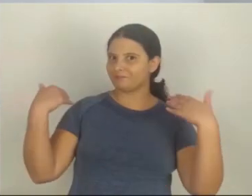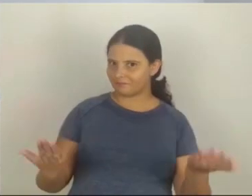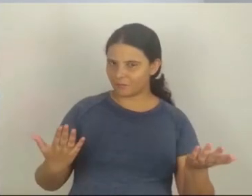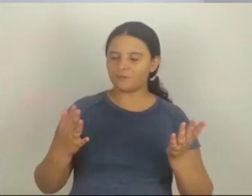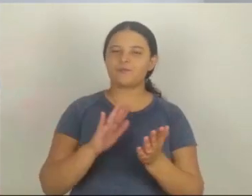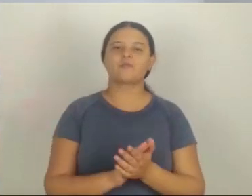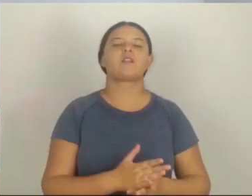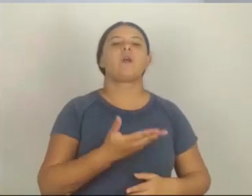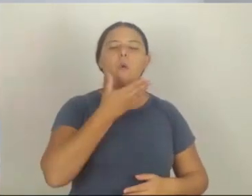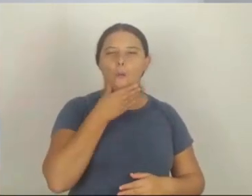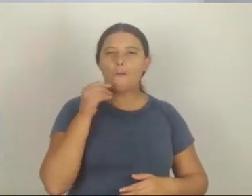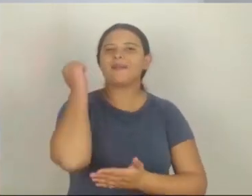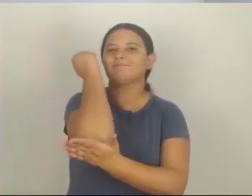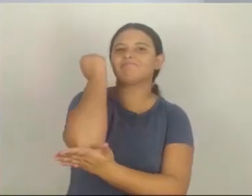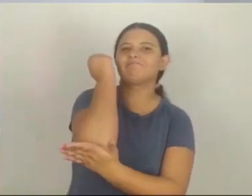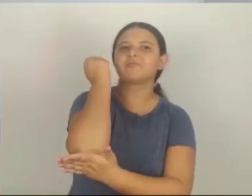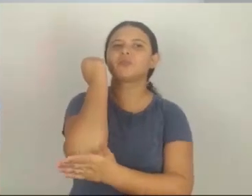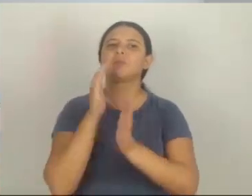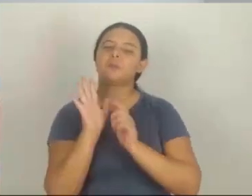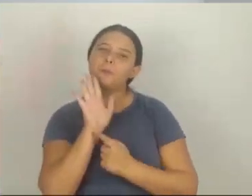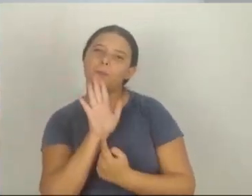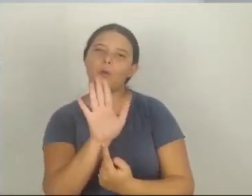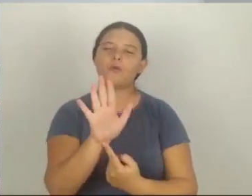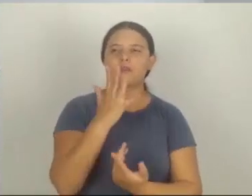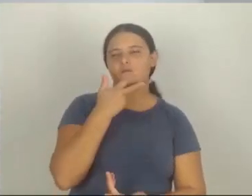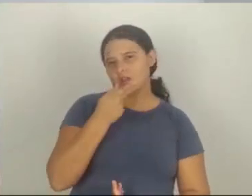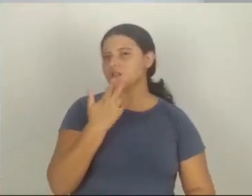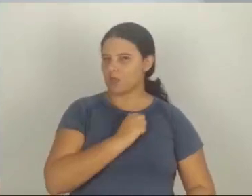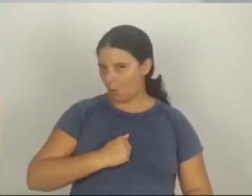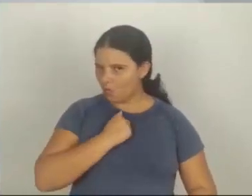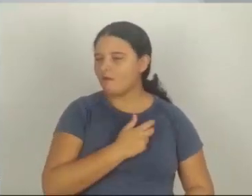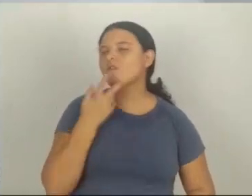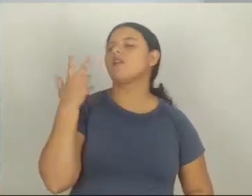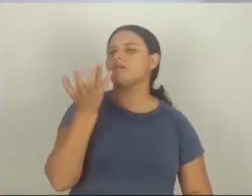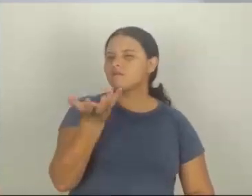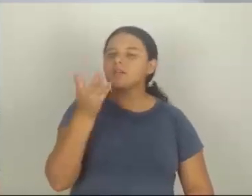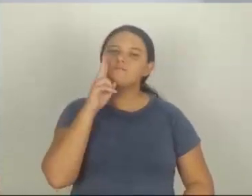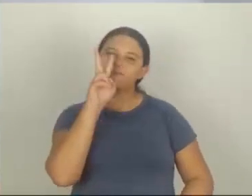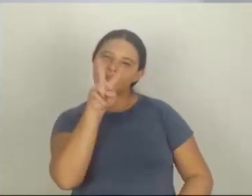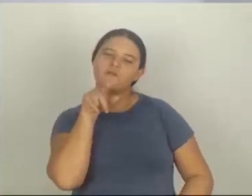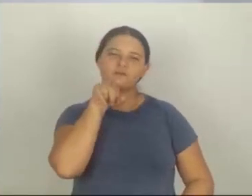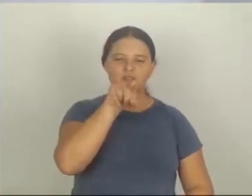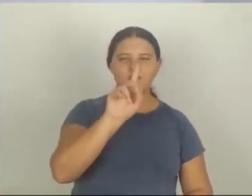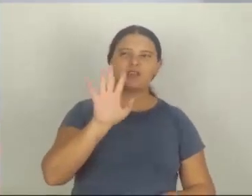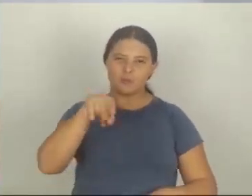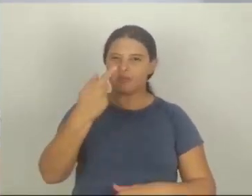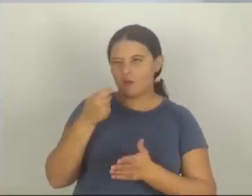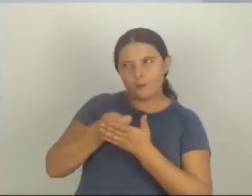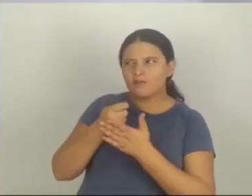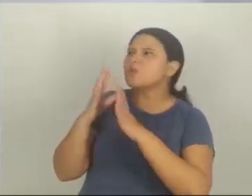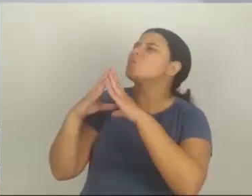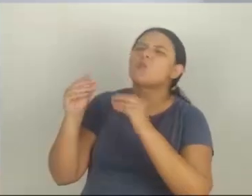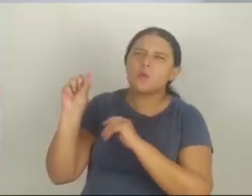Então, né? Ele mostra até um ciúminho, né? Ele demonstra saudade, ele fala que quer te ver. Só que quando você dá uma cobradinha nele,